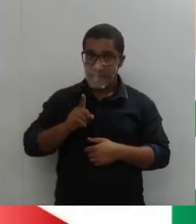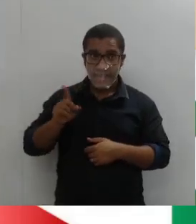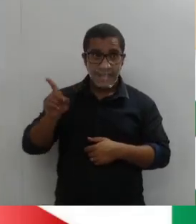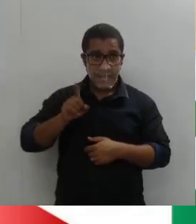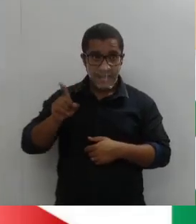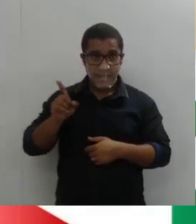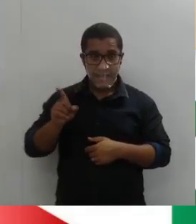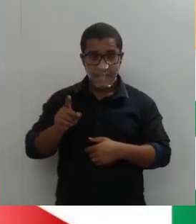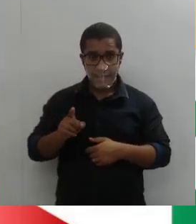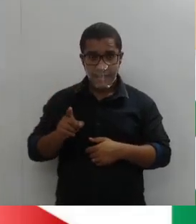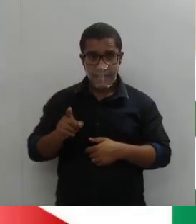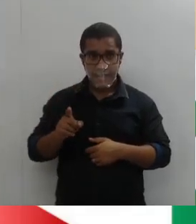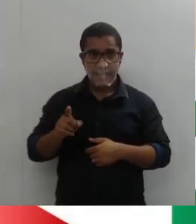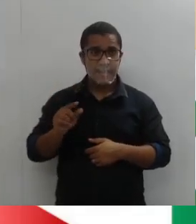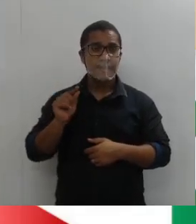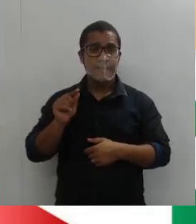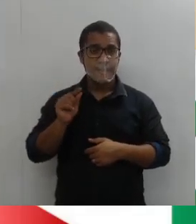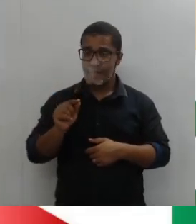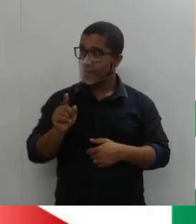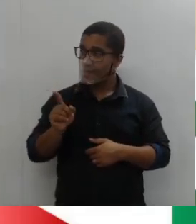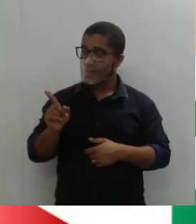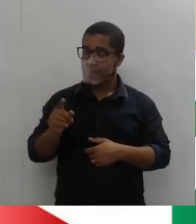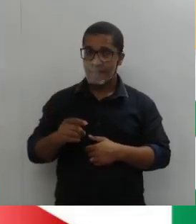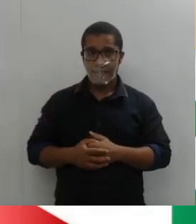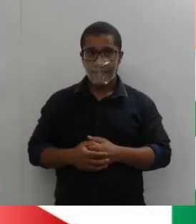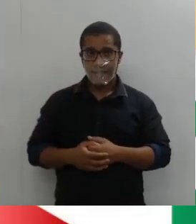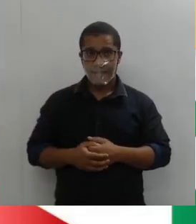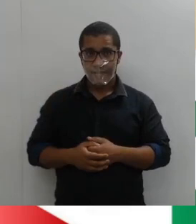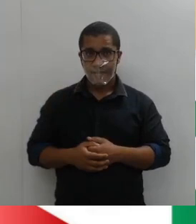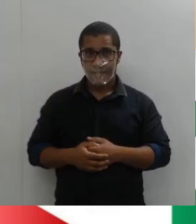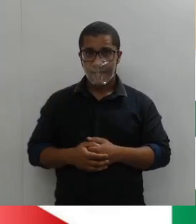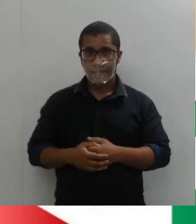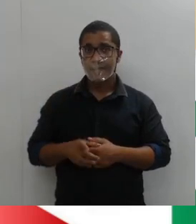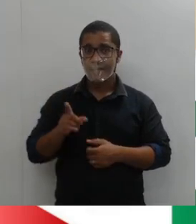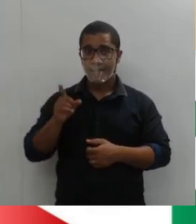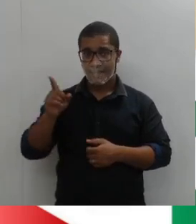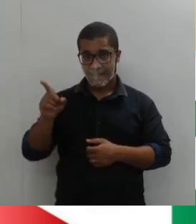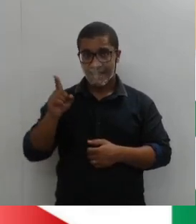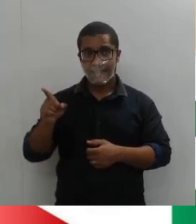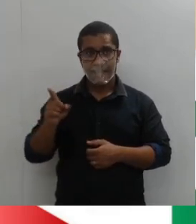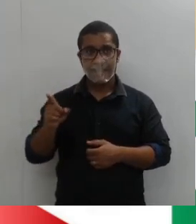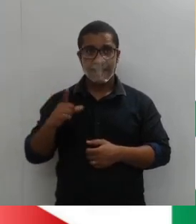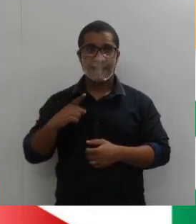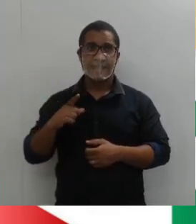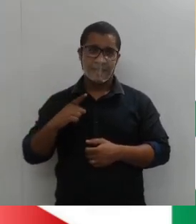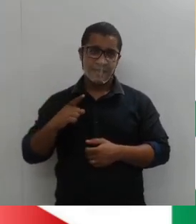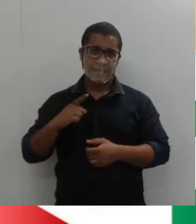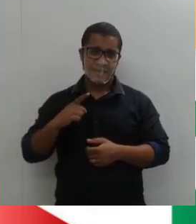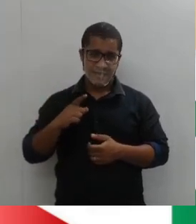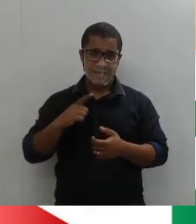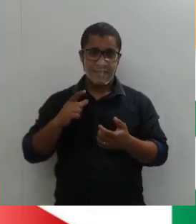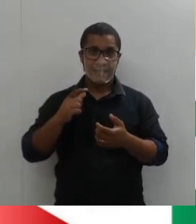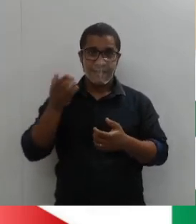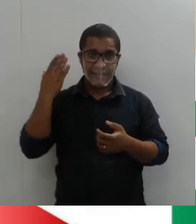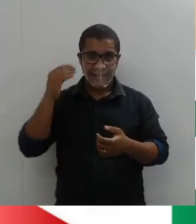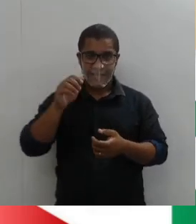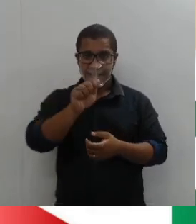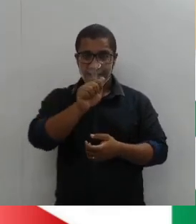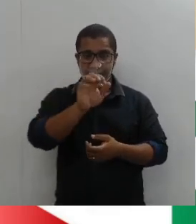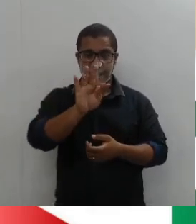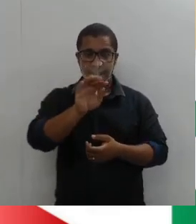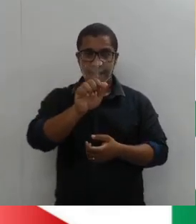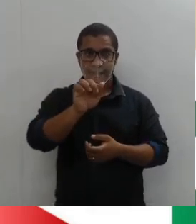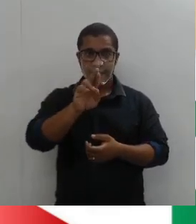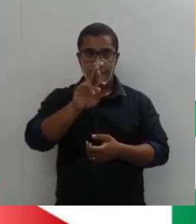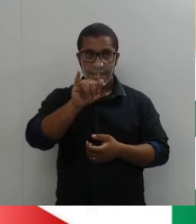na tela, vejam só, isso é um gráfico, né, uma imagem do Atari, de um jogo de